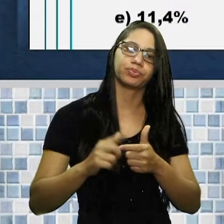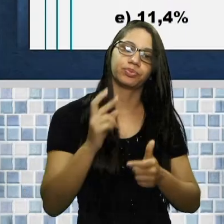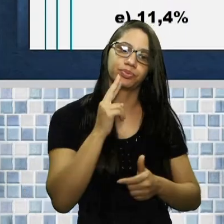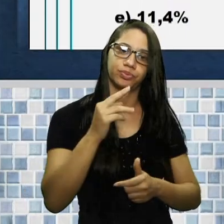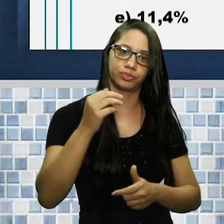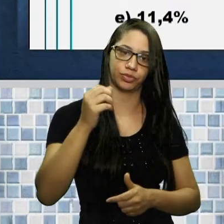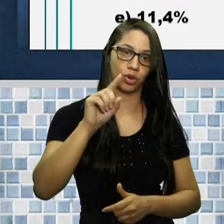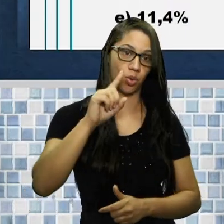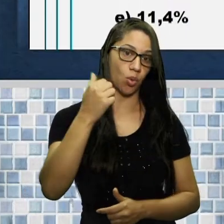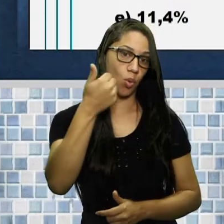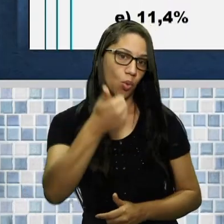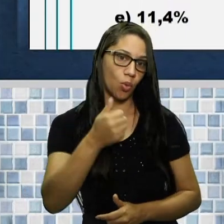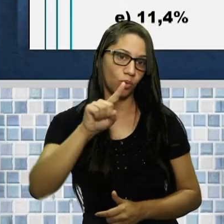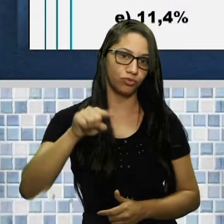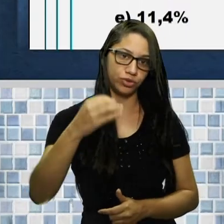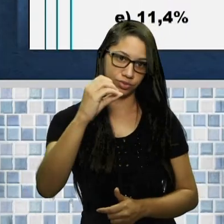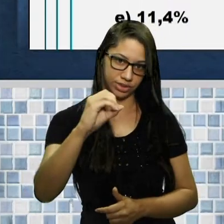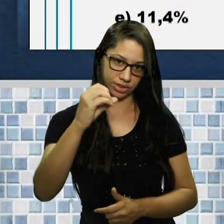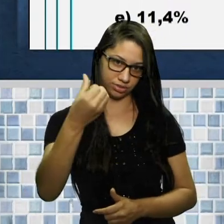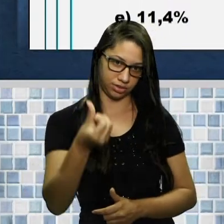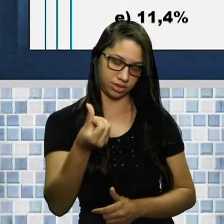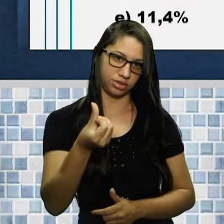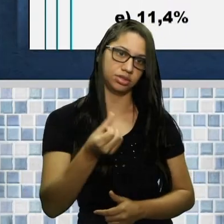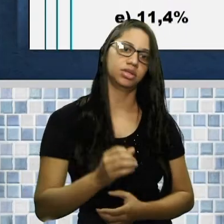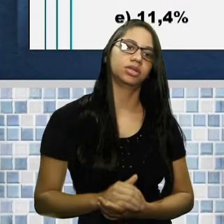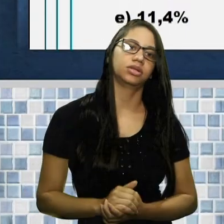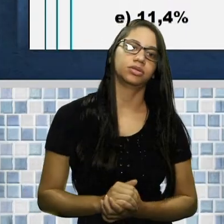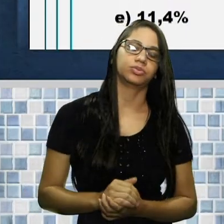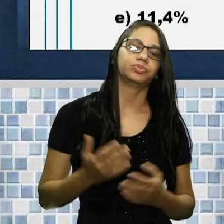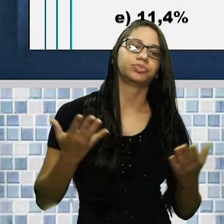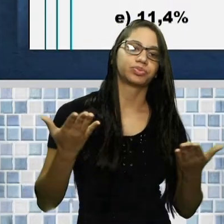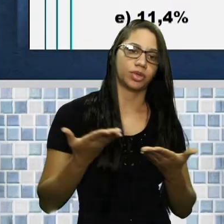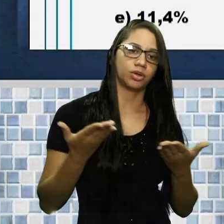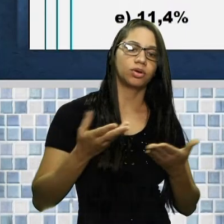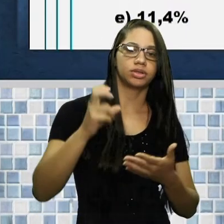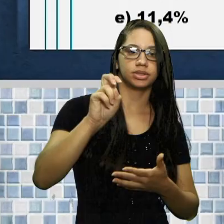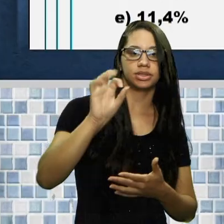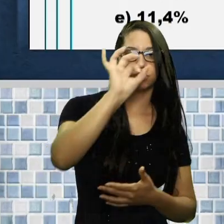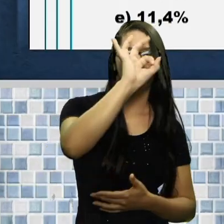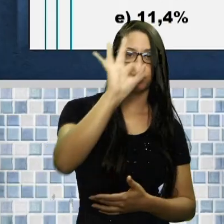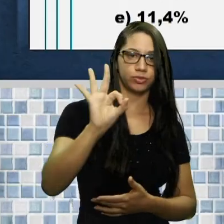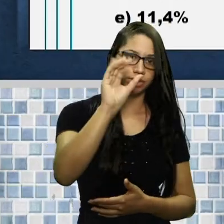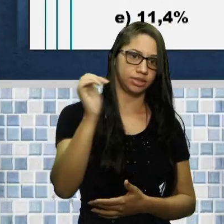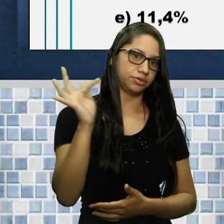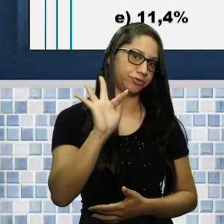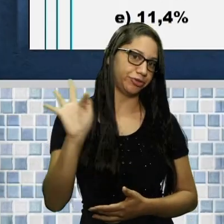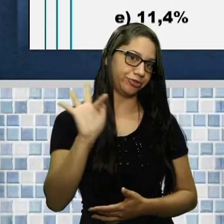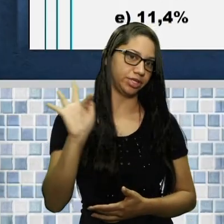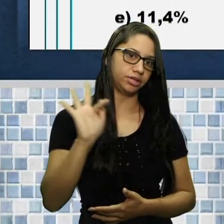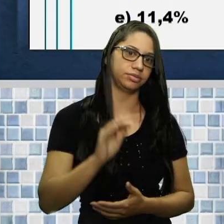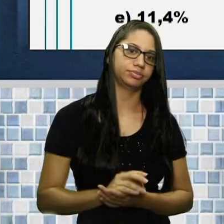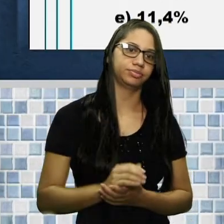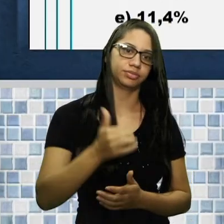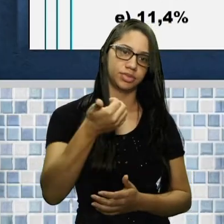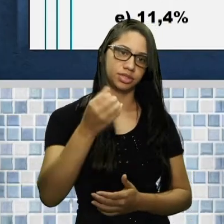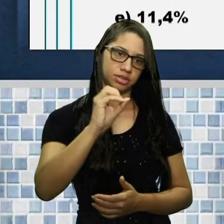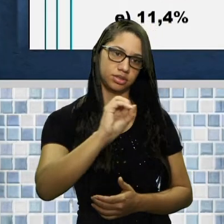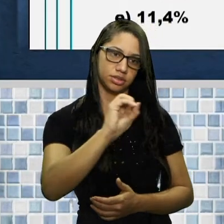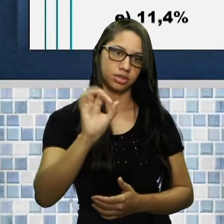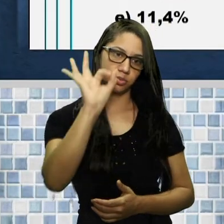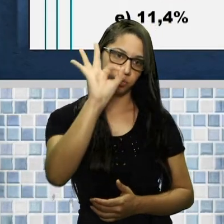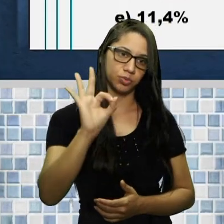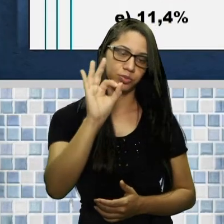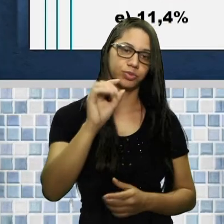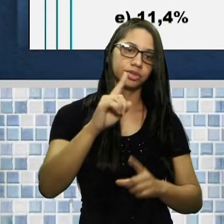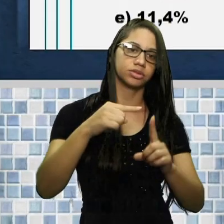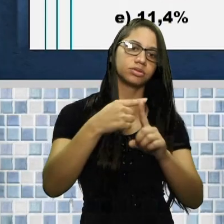decimal, 1,06. Agora é a vez dos 5% do mês de fevereiro. Então, 100% mais